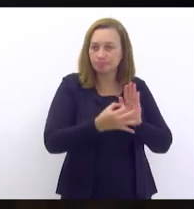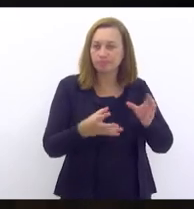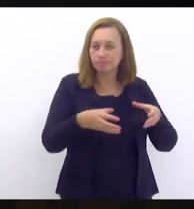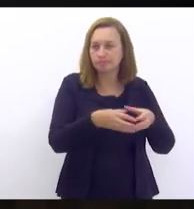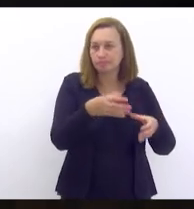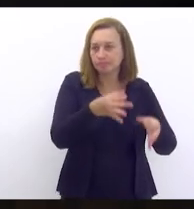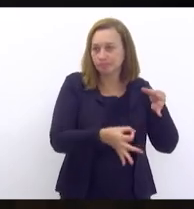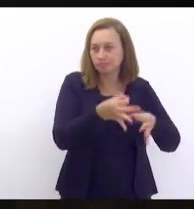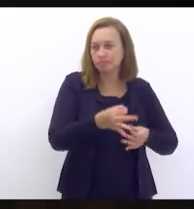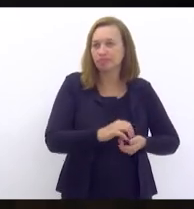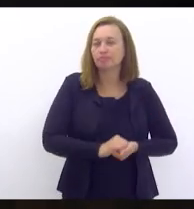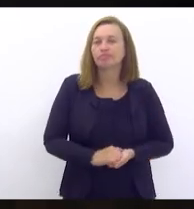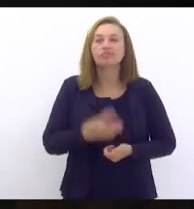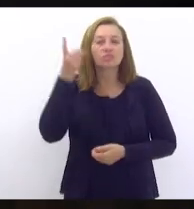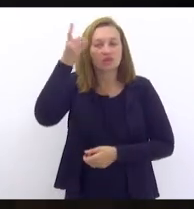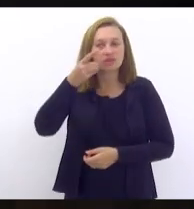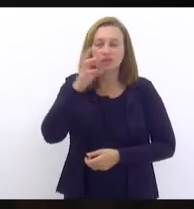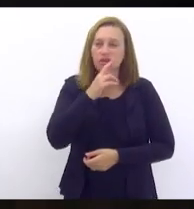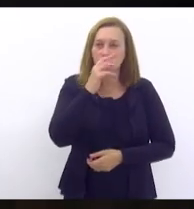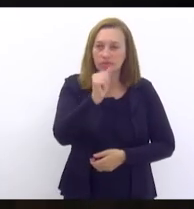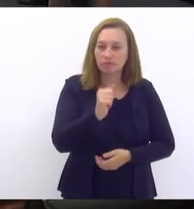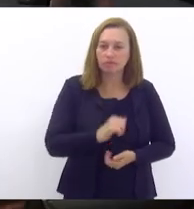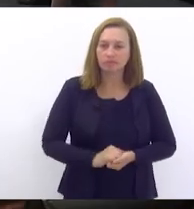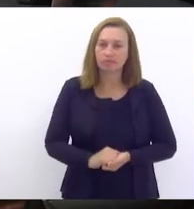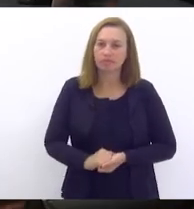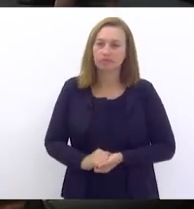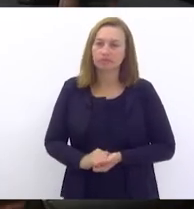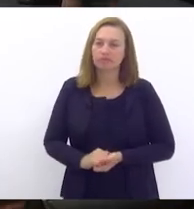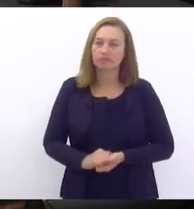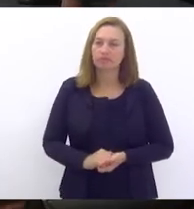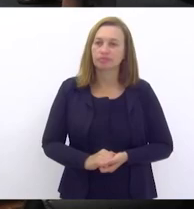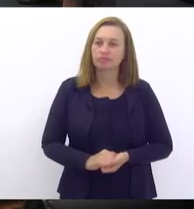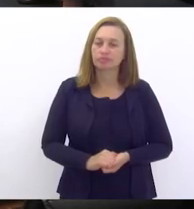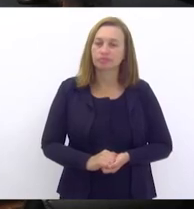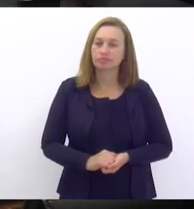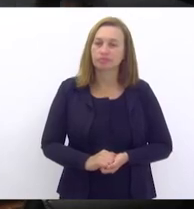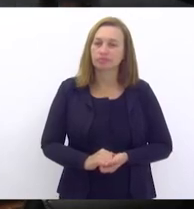e Justiça, deputado Rodrigo Amorim.